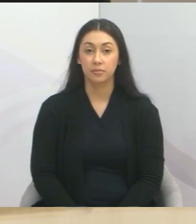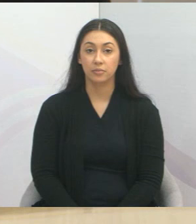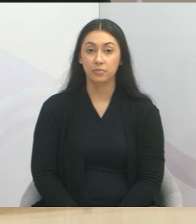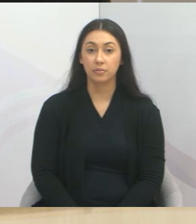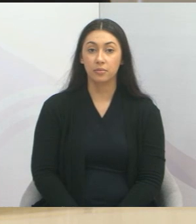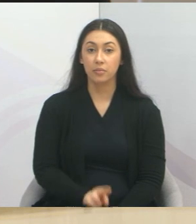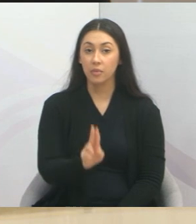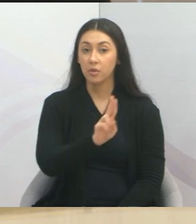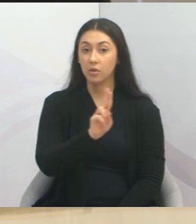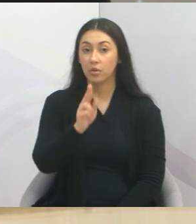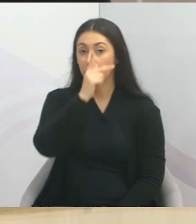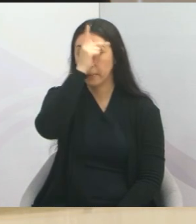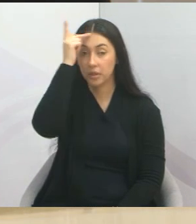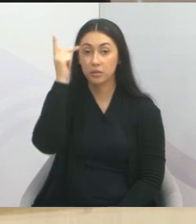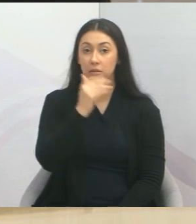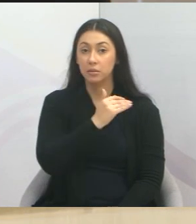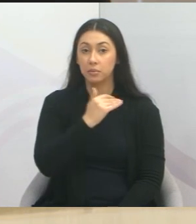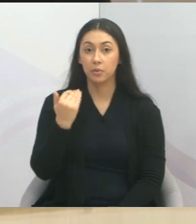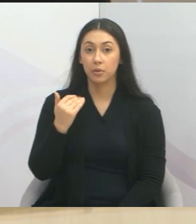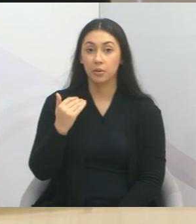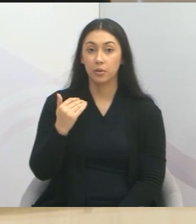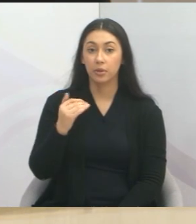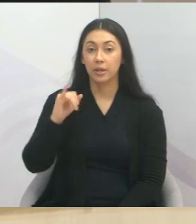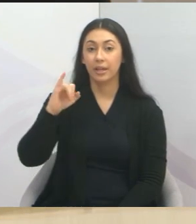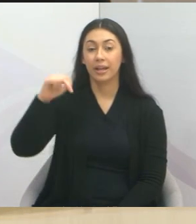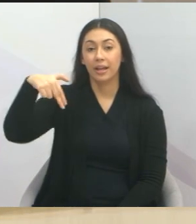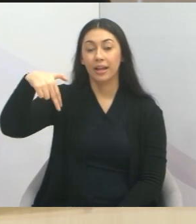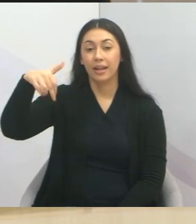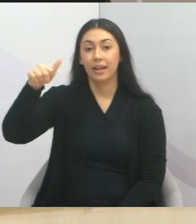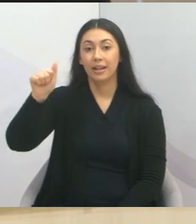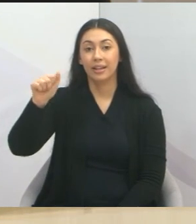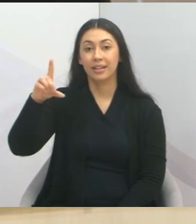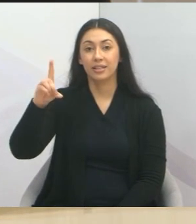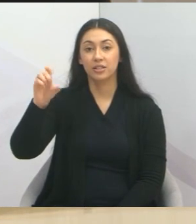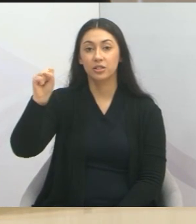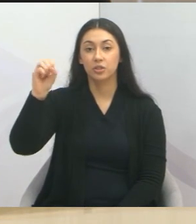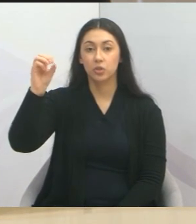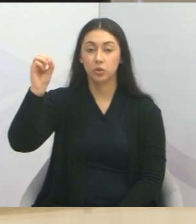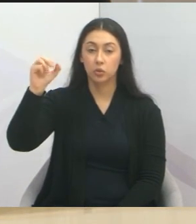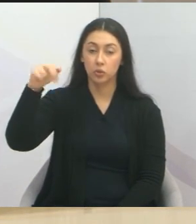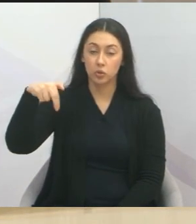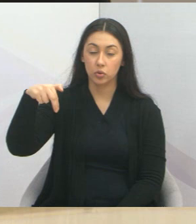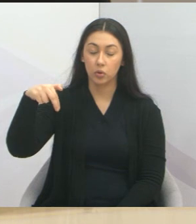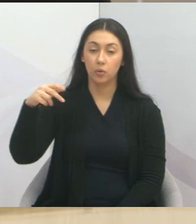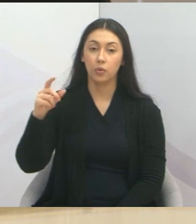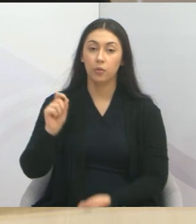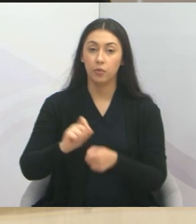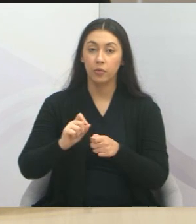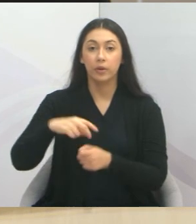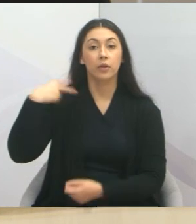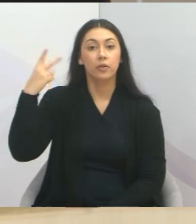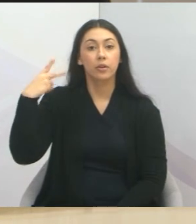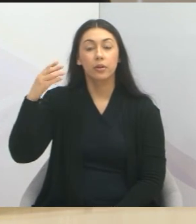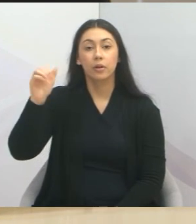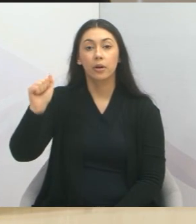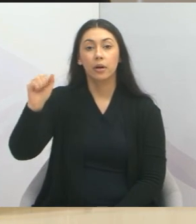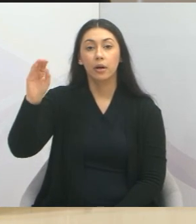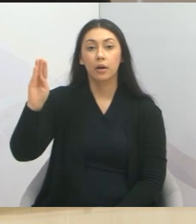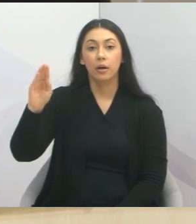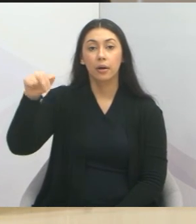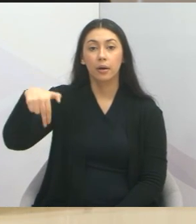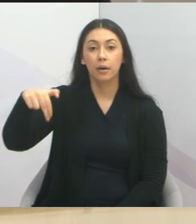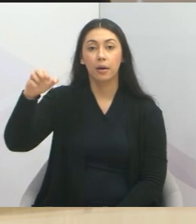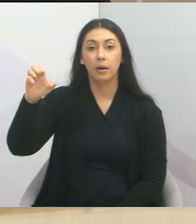o pote de pesar pelo falecimento de Nadson Sousa Lima volta formulada pelo vereador Abner de